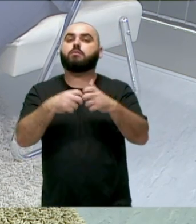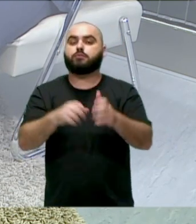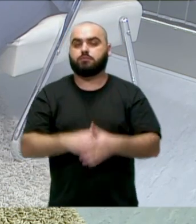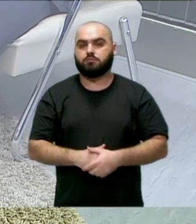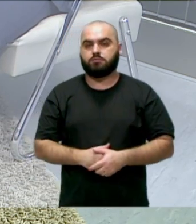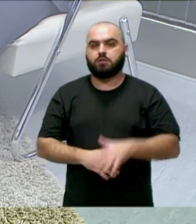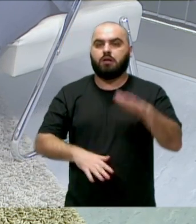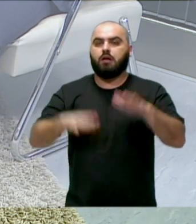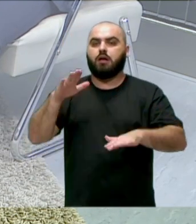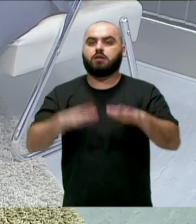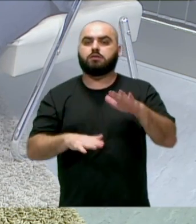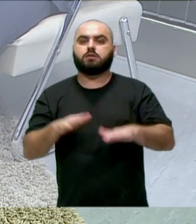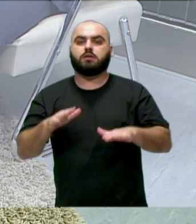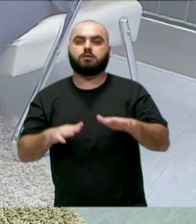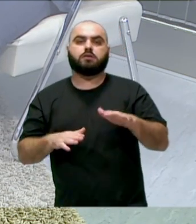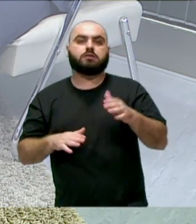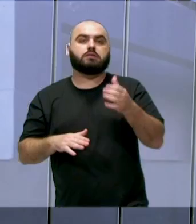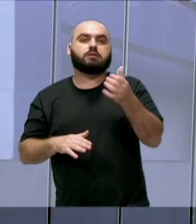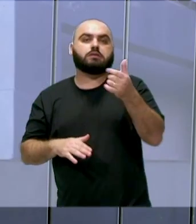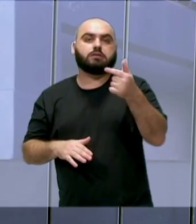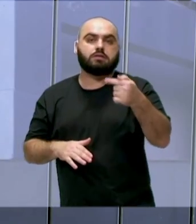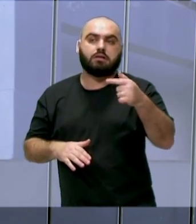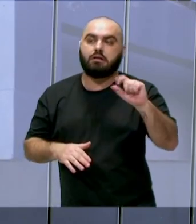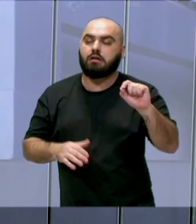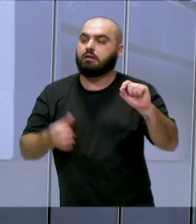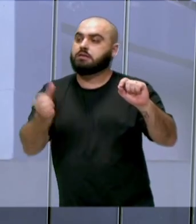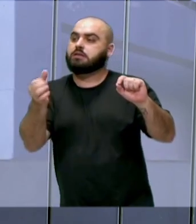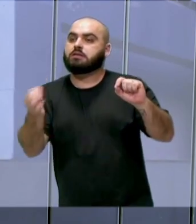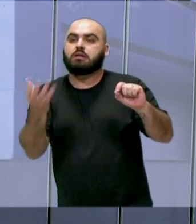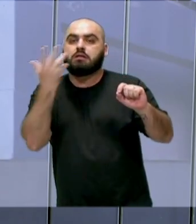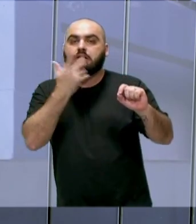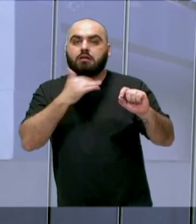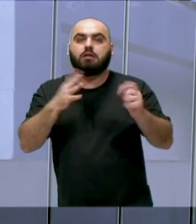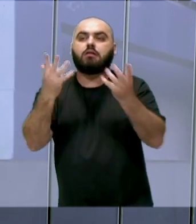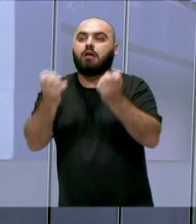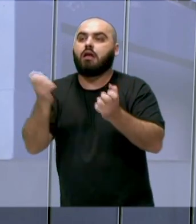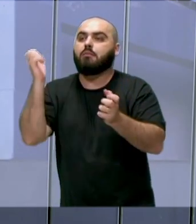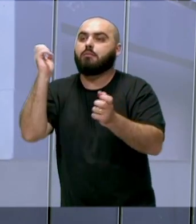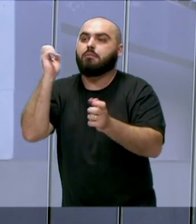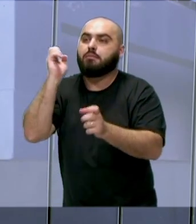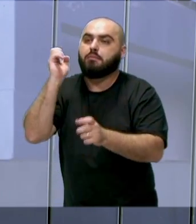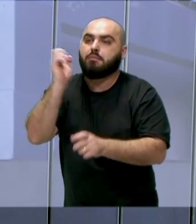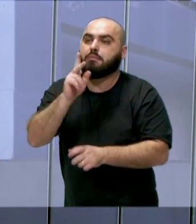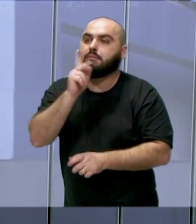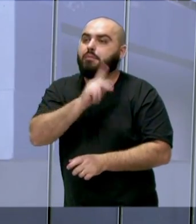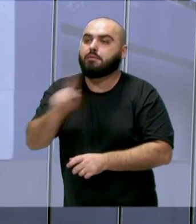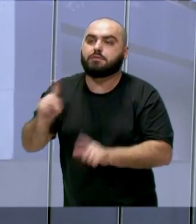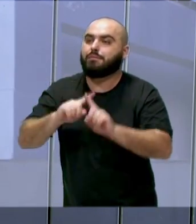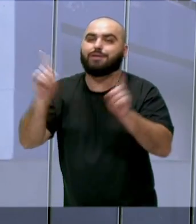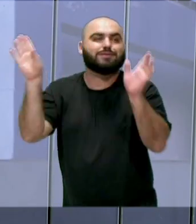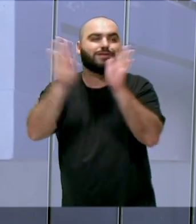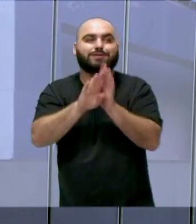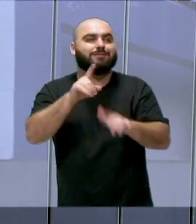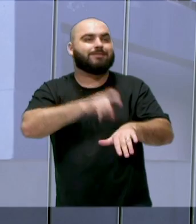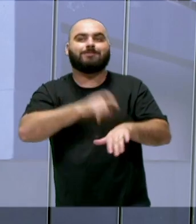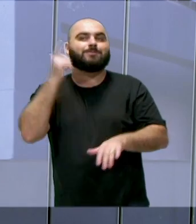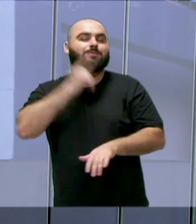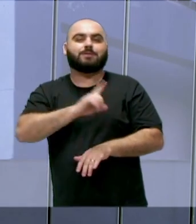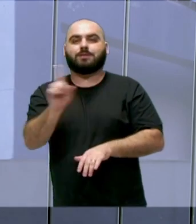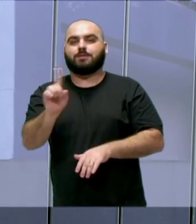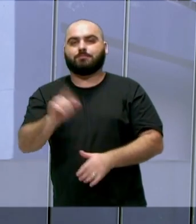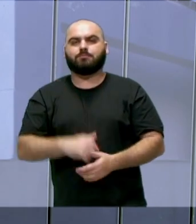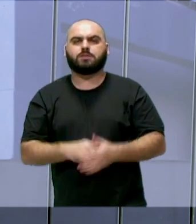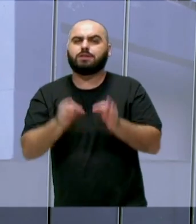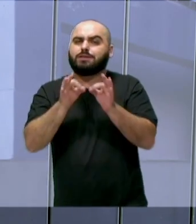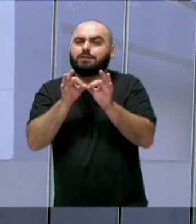vezes 60, 70 crianças que querem ter o professor e o professor não consegue chegar naquele horário. Então são coisas simples que está